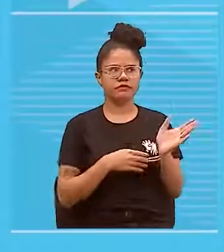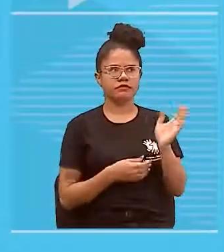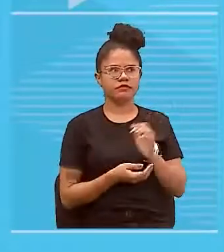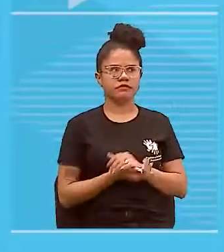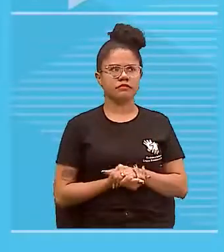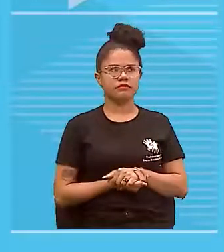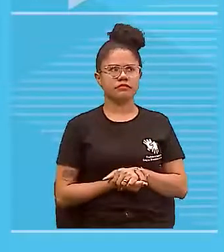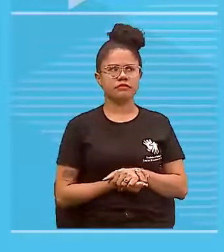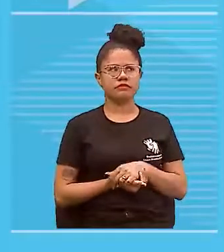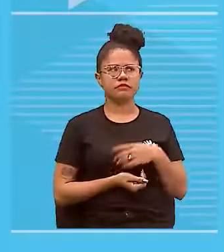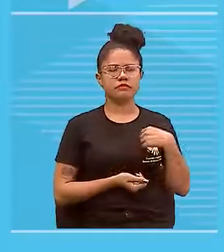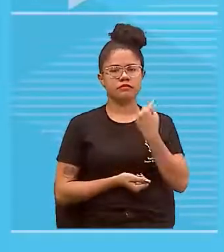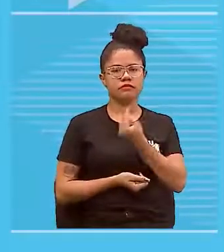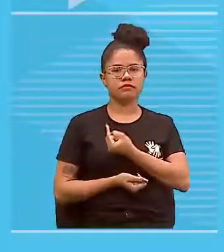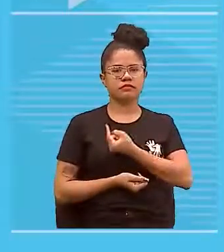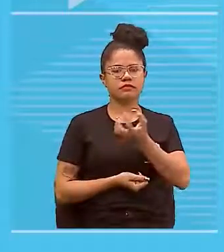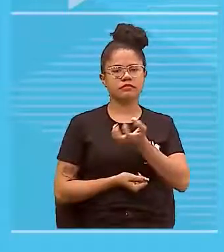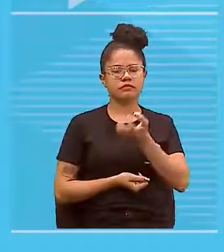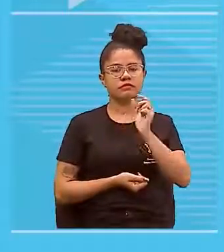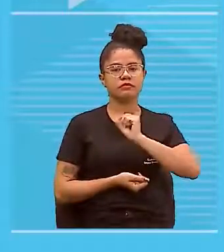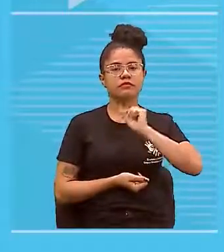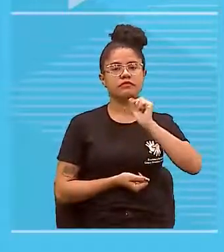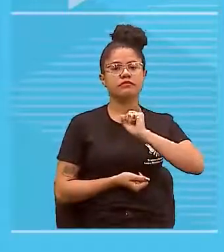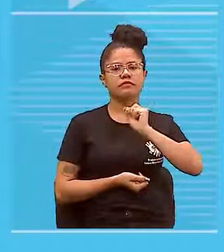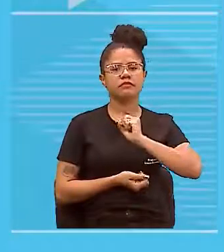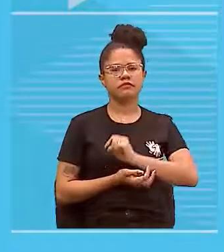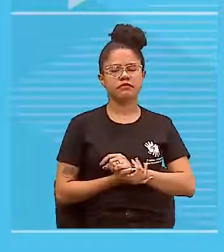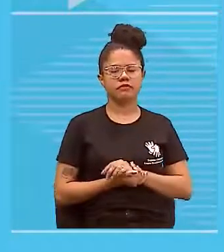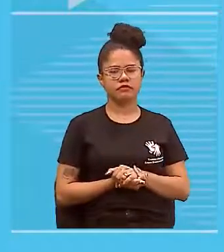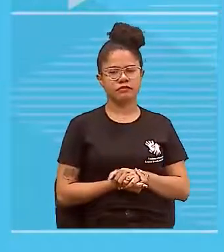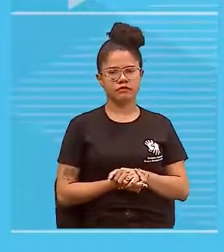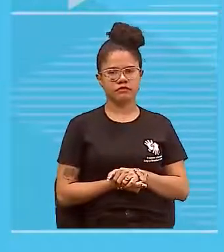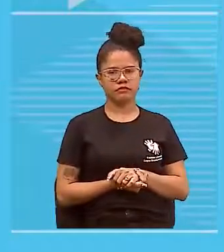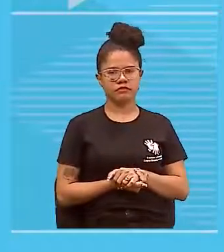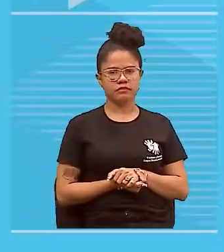nós queremos de vocês né